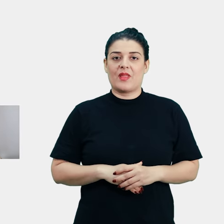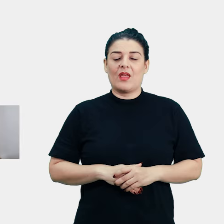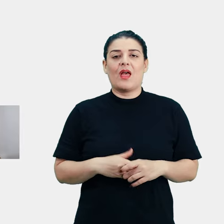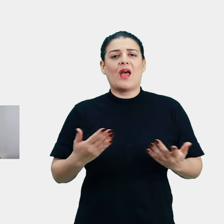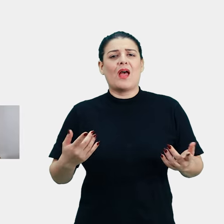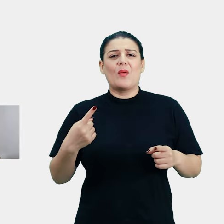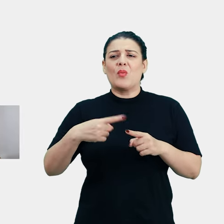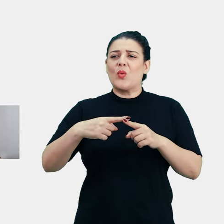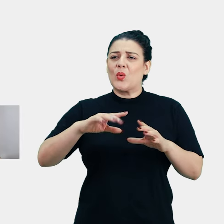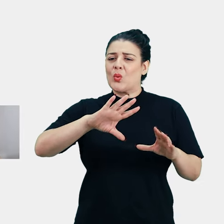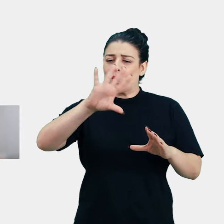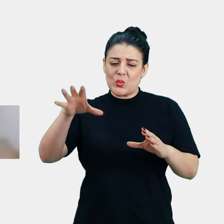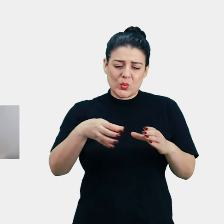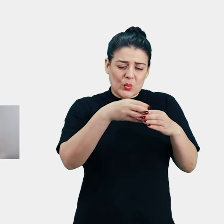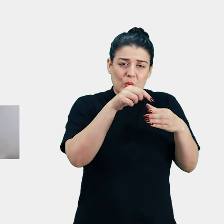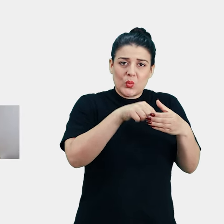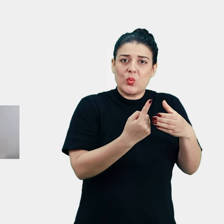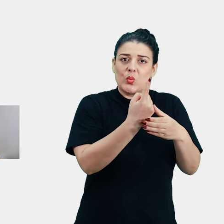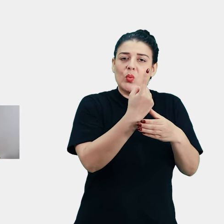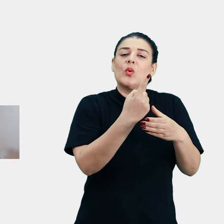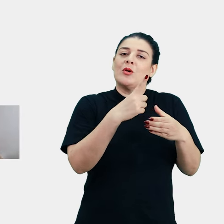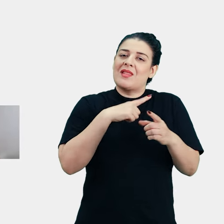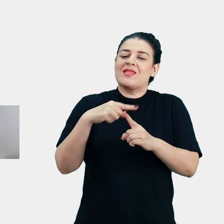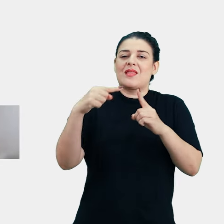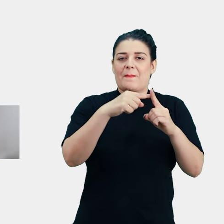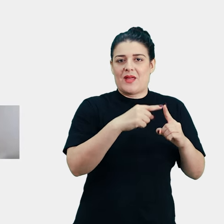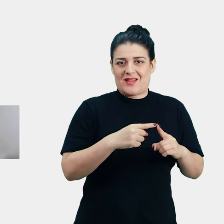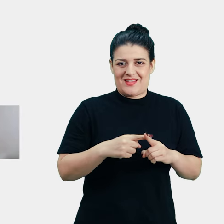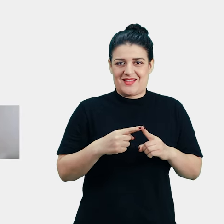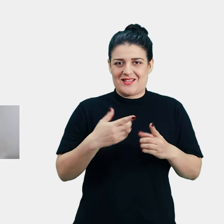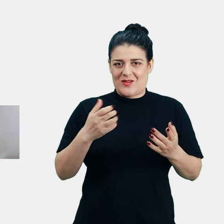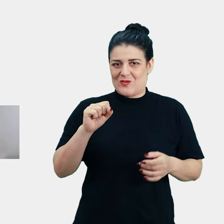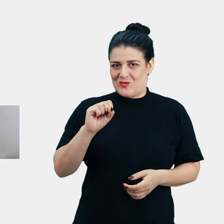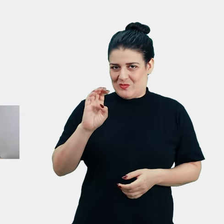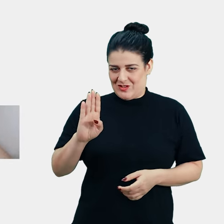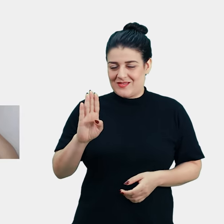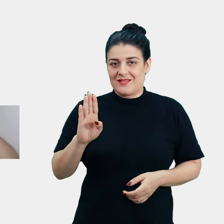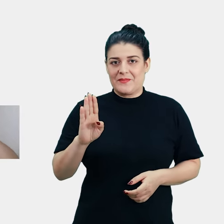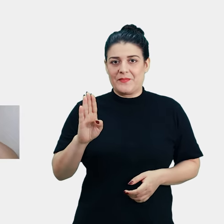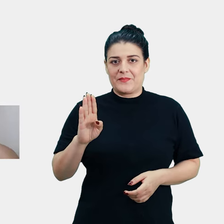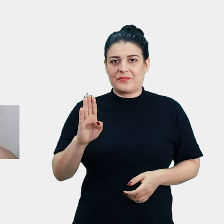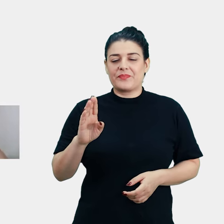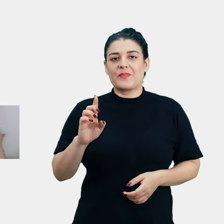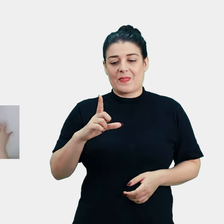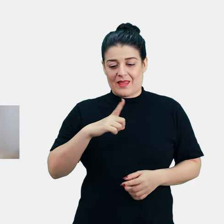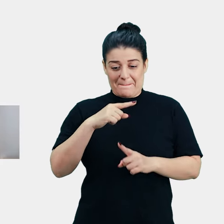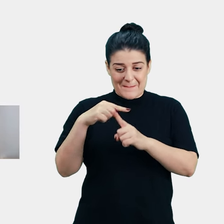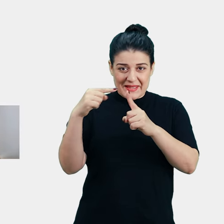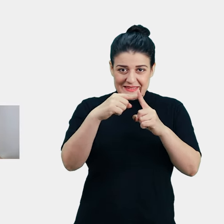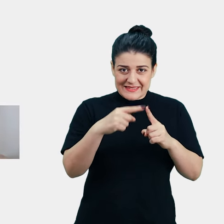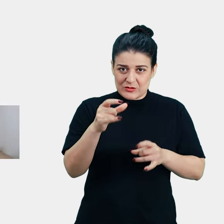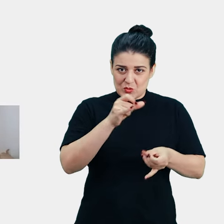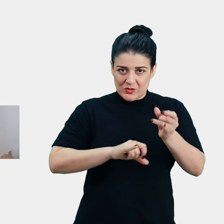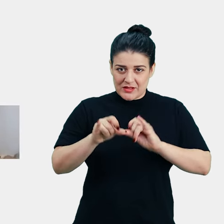por que que tá tudo junto aqui em um? Porque eles têm alguma similaridade. Então, aquelas substâncias que apresentam uma similaridade